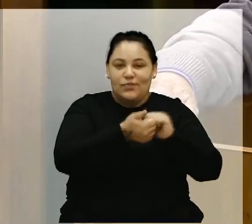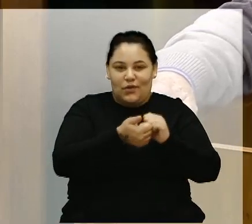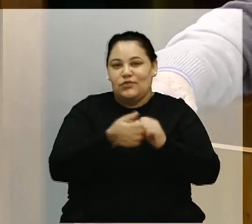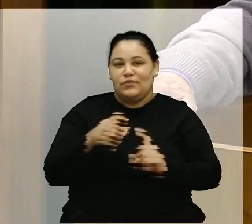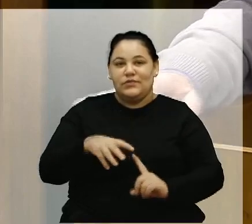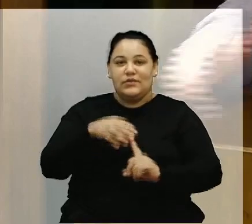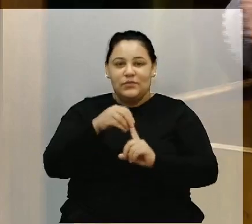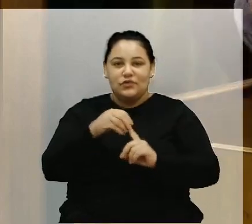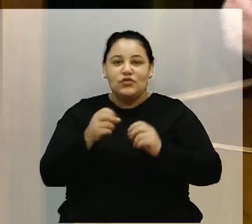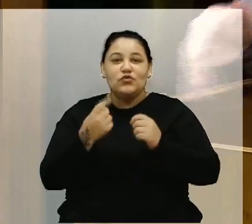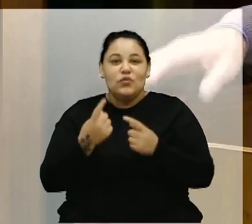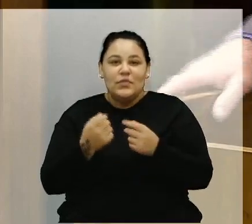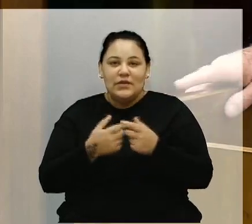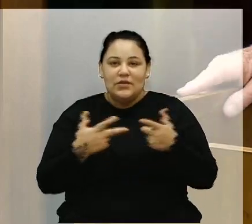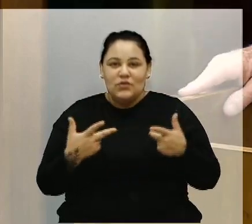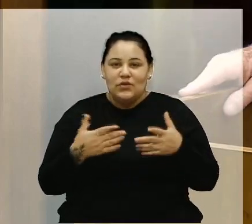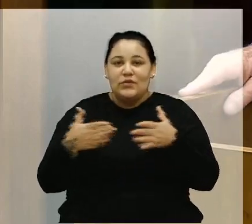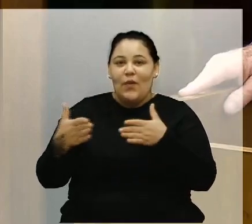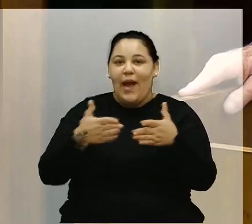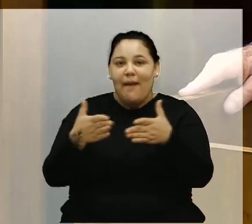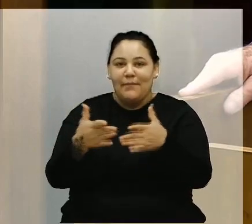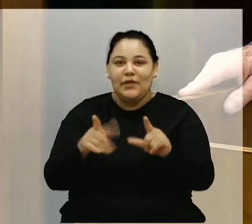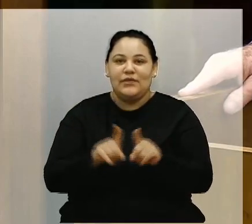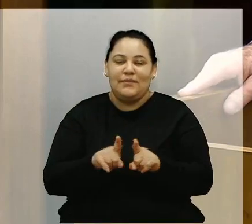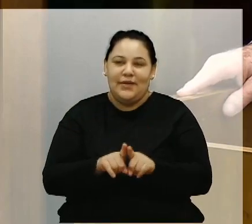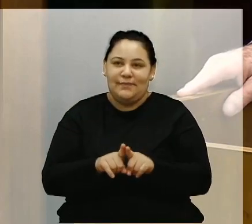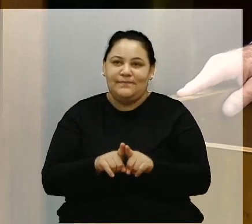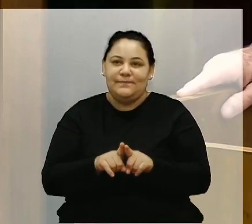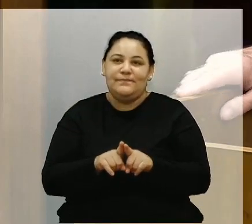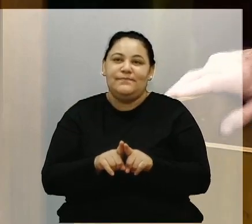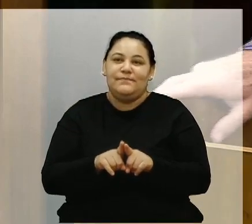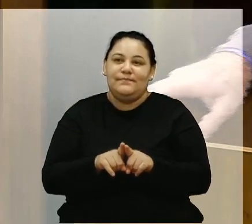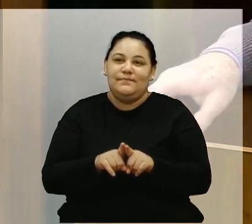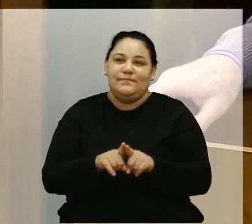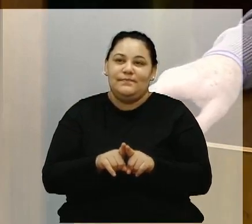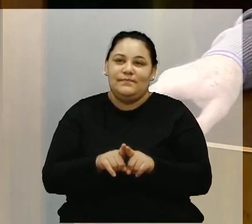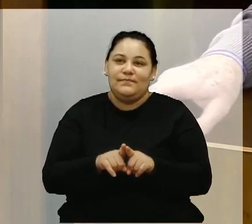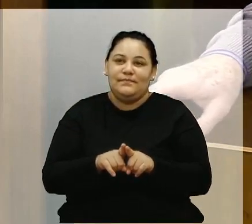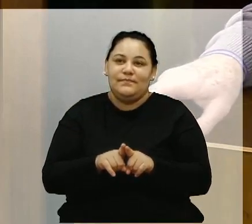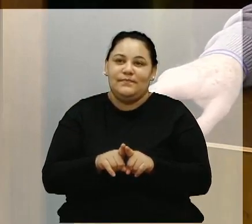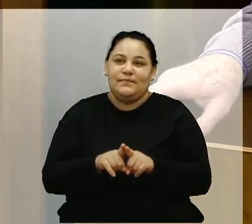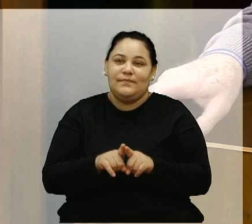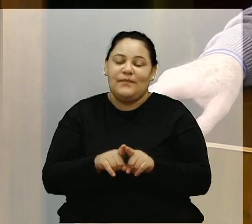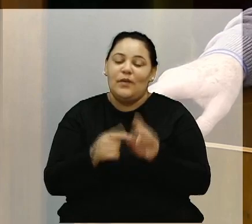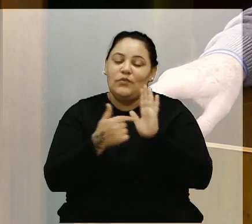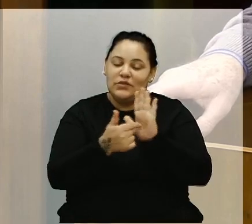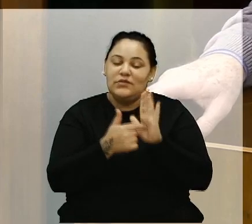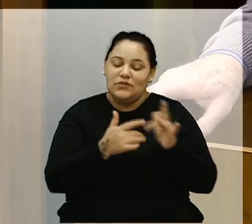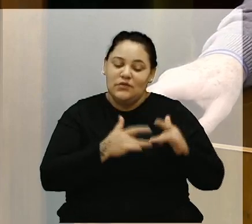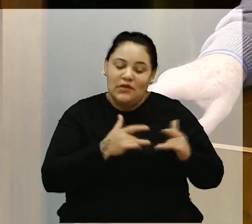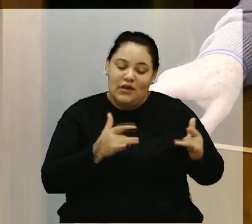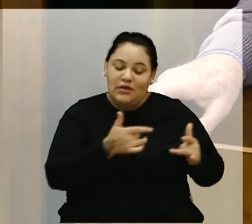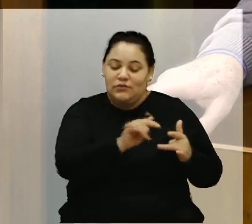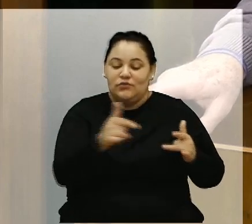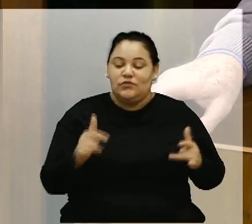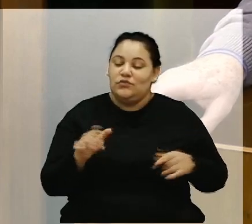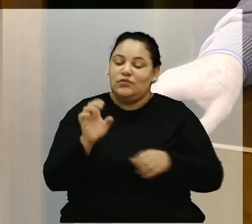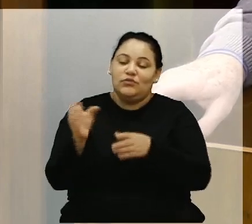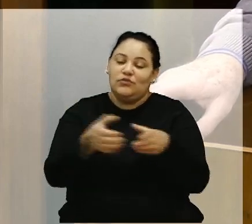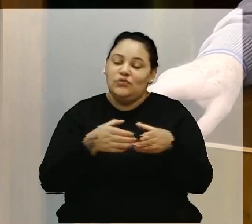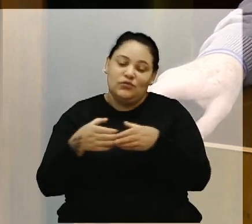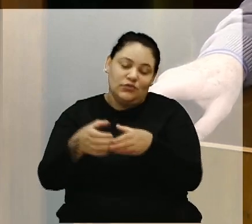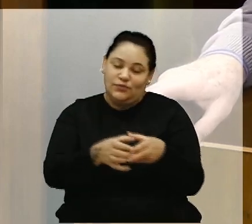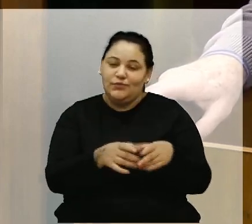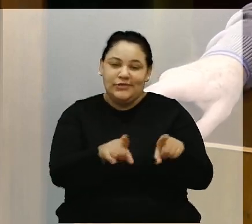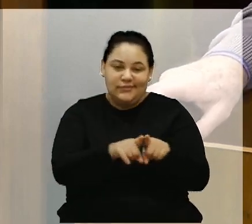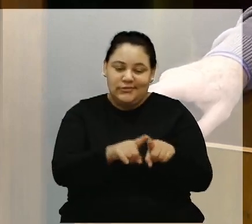uma das ferramentas, um dos caminhos para se demonstrar a solidariedade de outras equipes e de